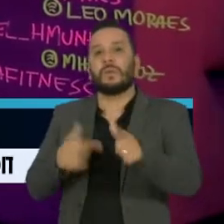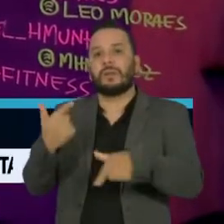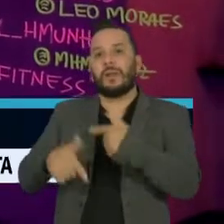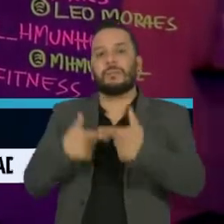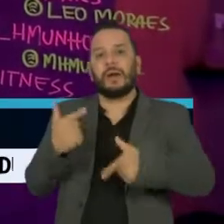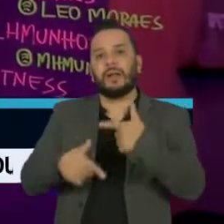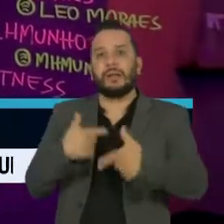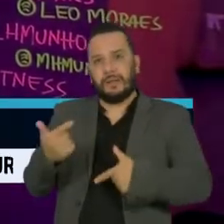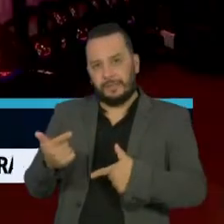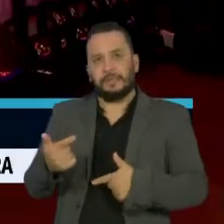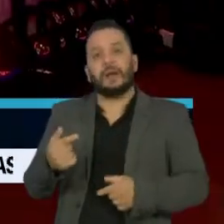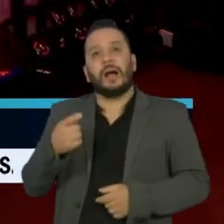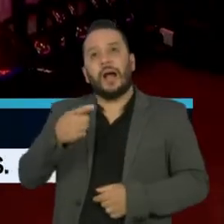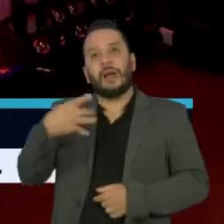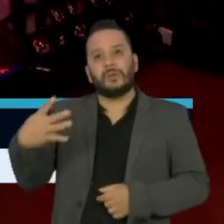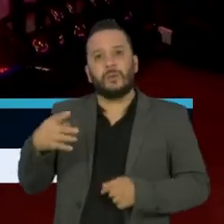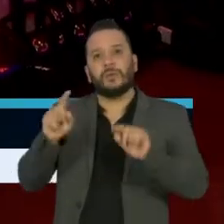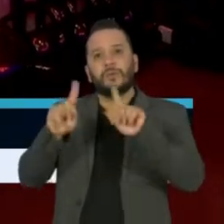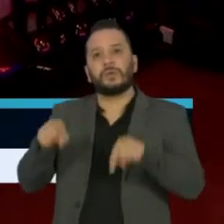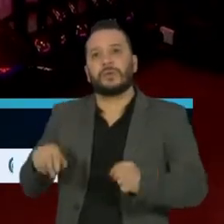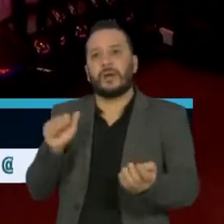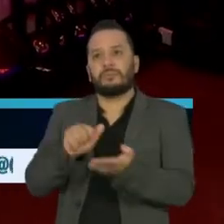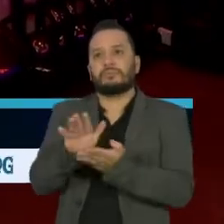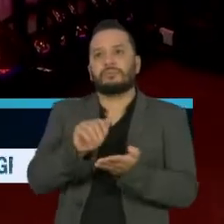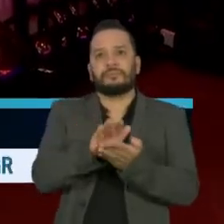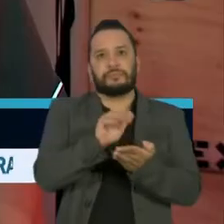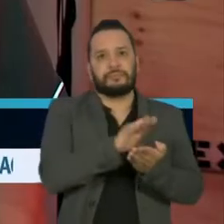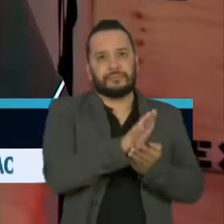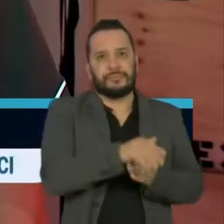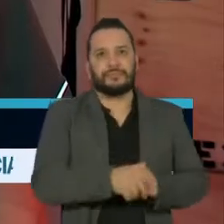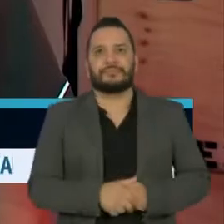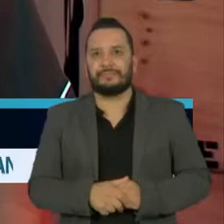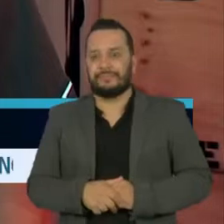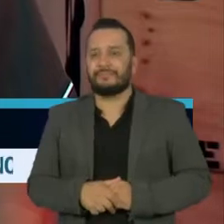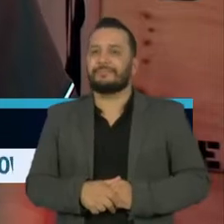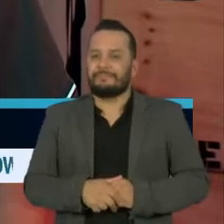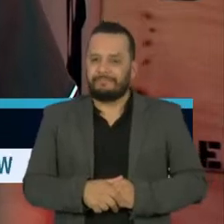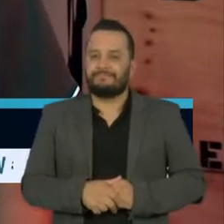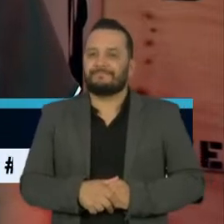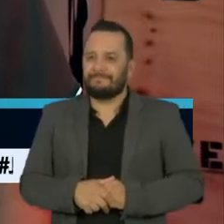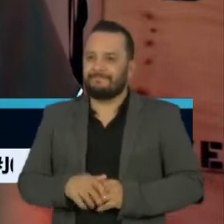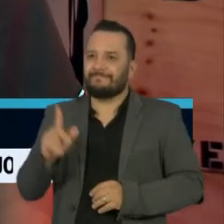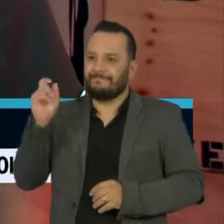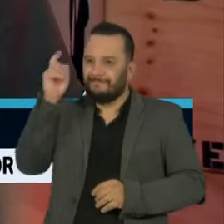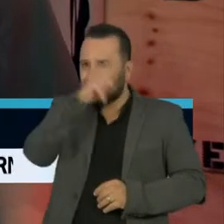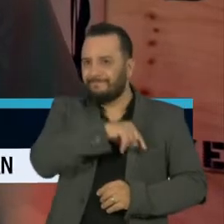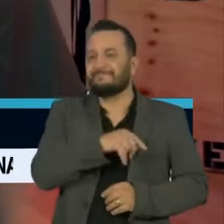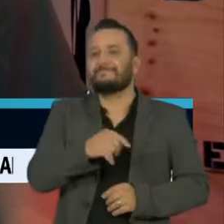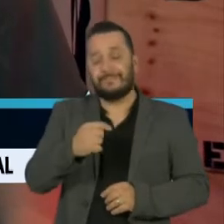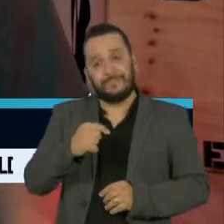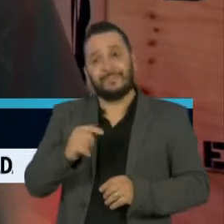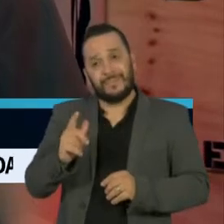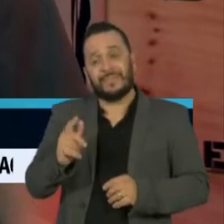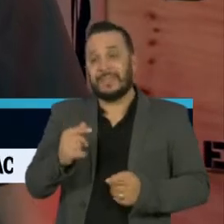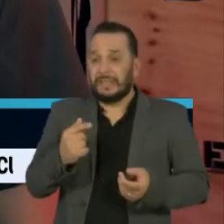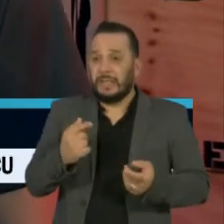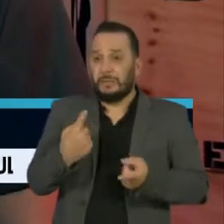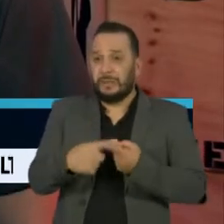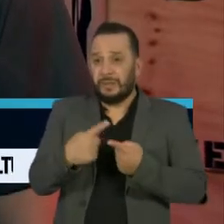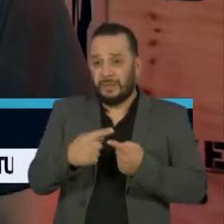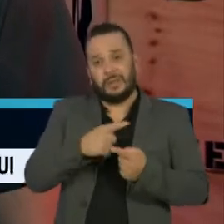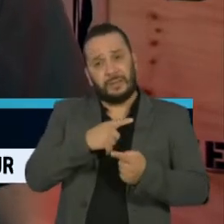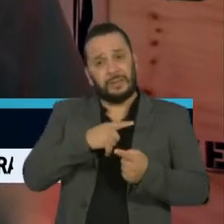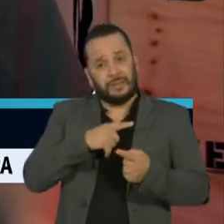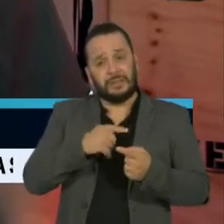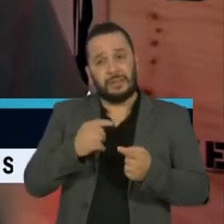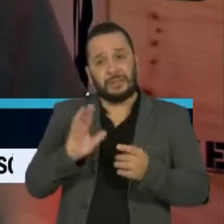trabalhando. 14 funcionários foram demitidos. Do ponto de vista trabalhista, a medida provisória foi muito positiva, mas ela chegou um pouco